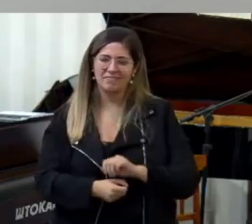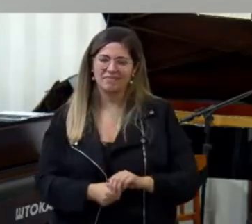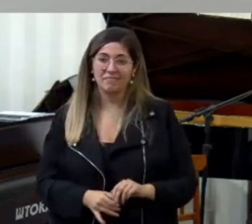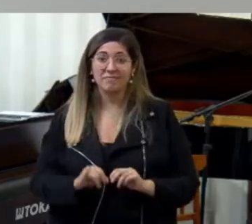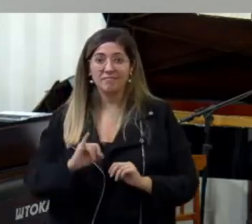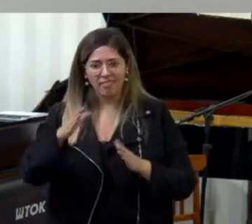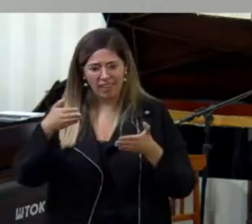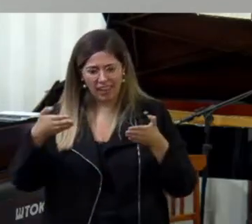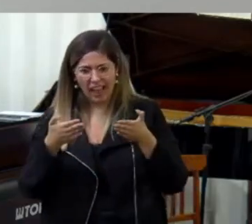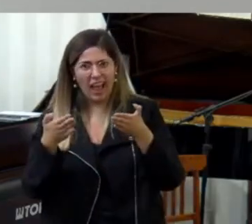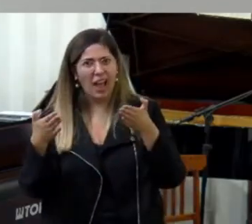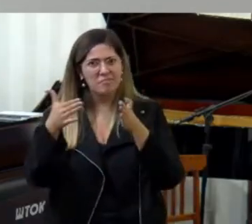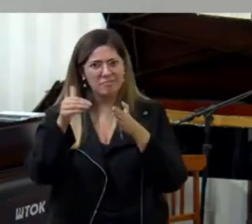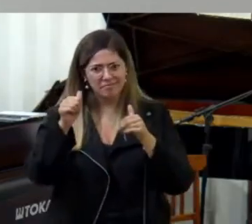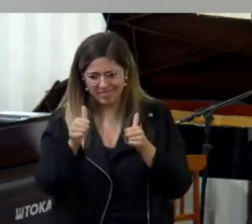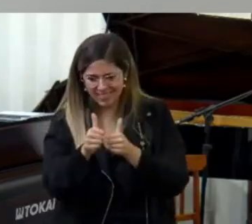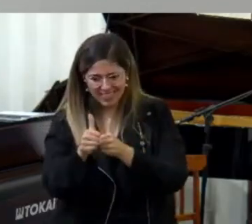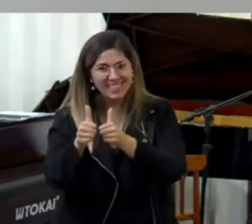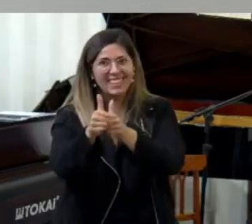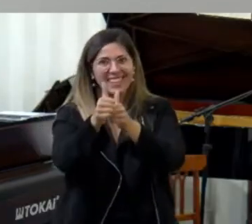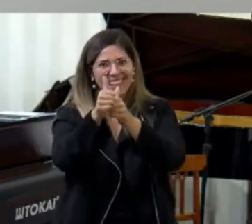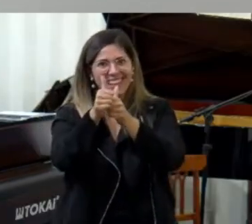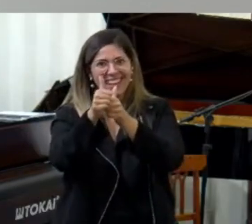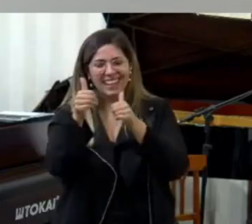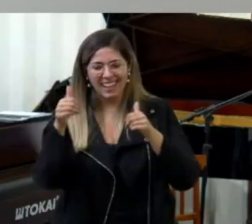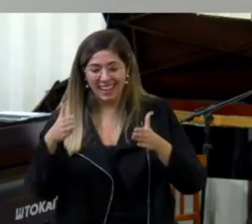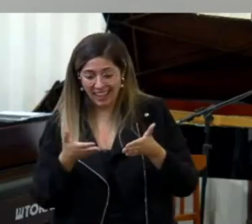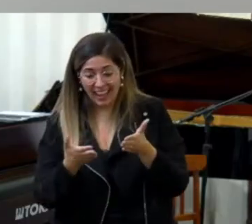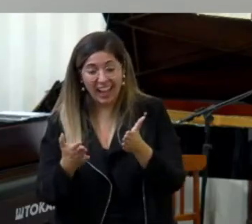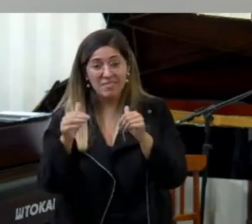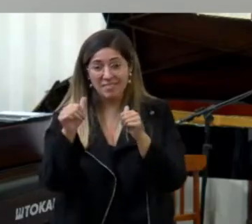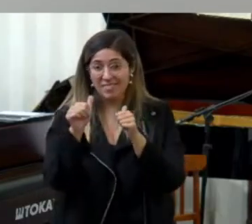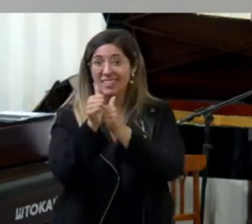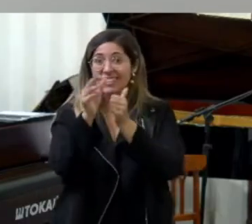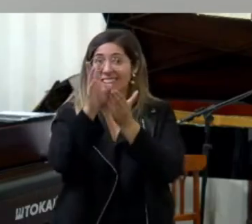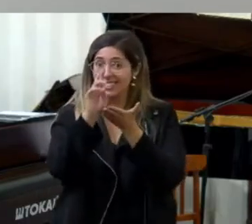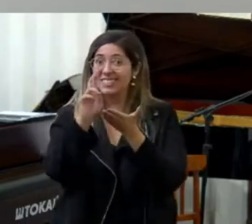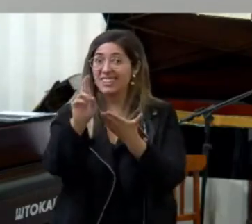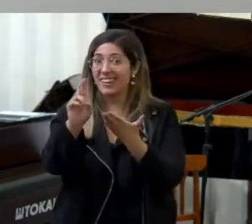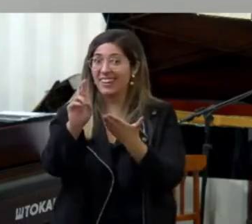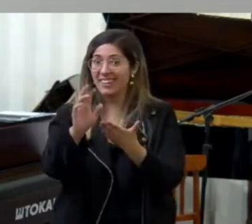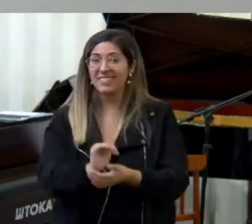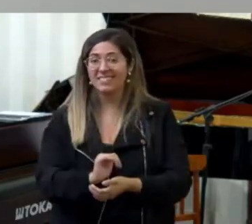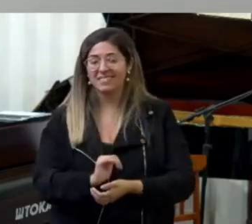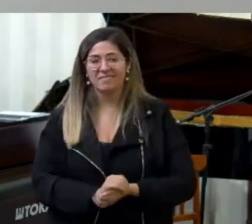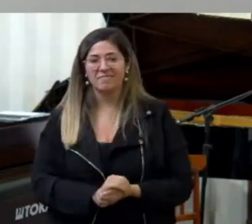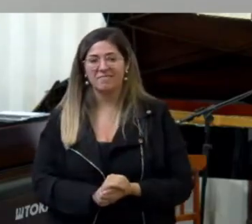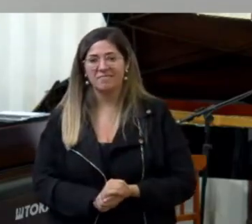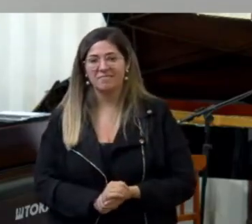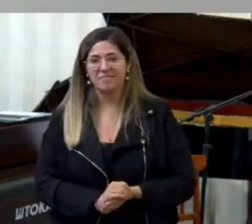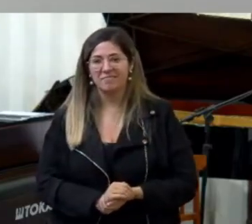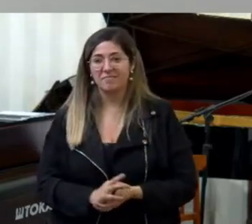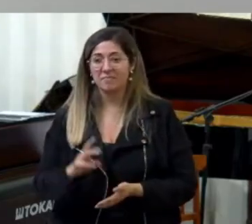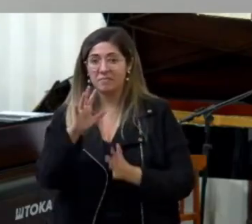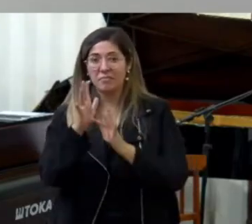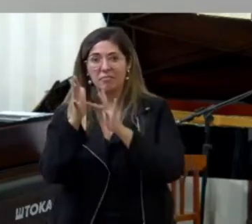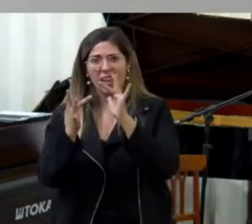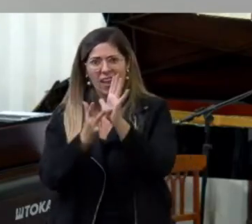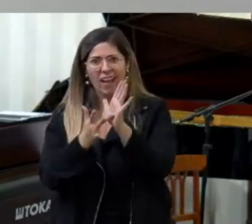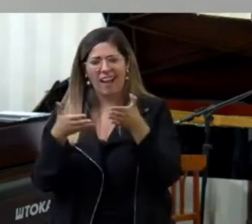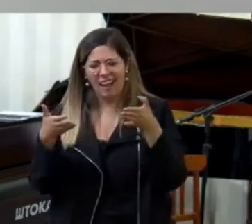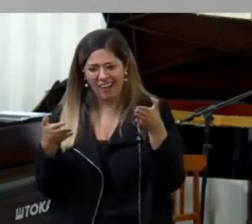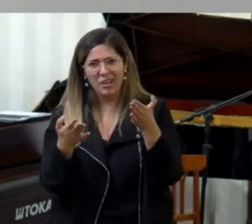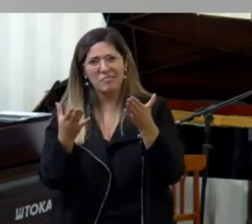Se tem caminhos para seguir, e sim, existem muitos caminhos, nós temos um. O Senhor Jesus disse que Ele é